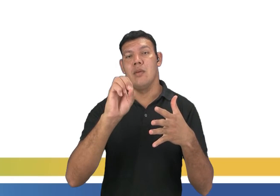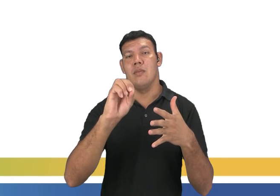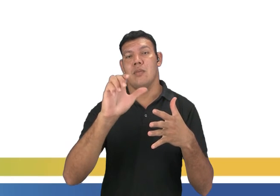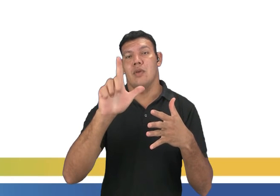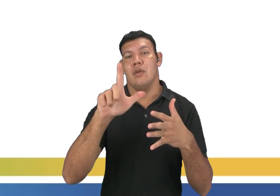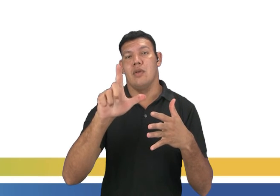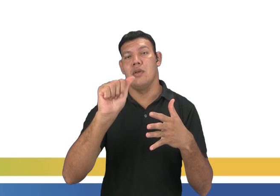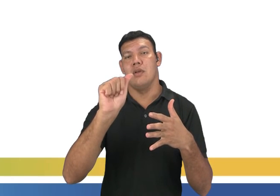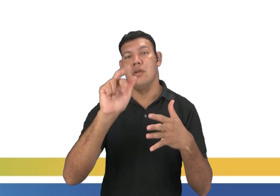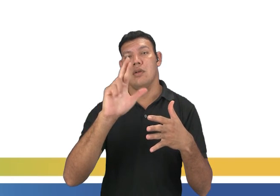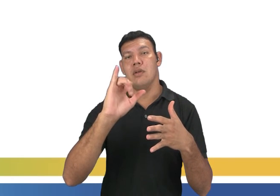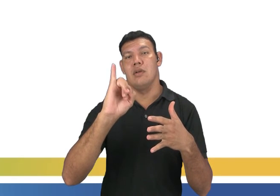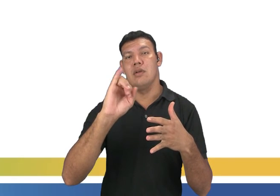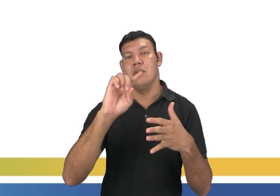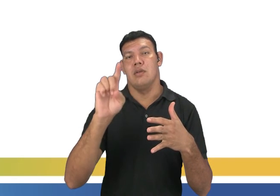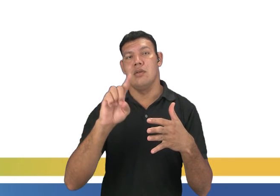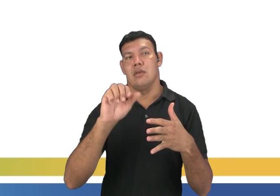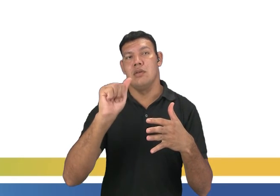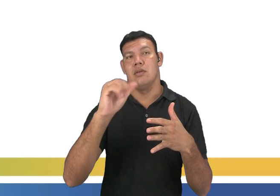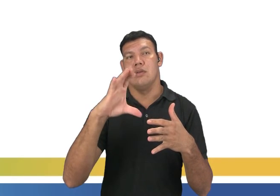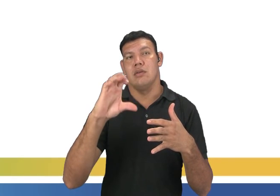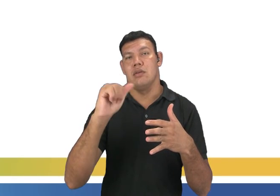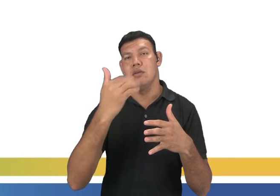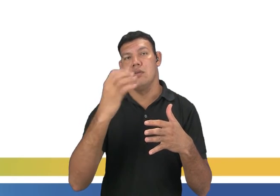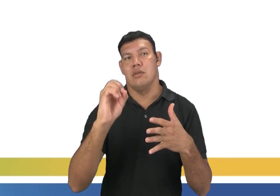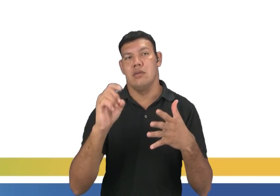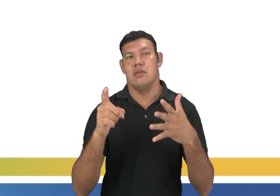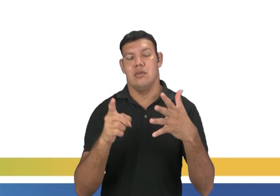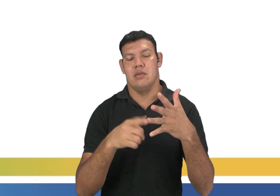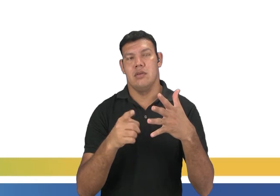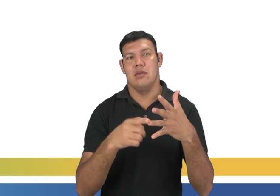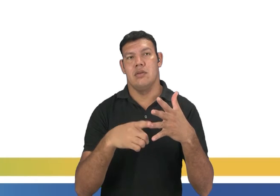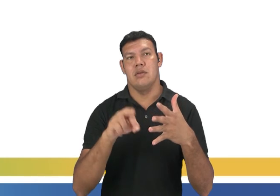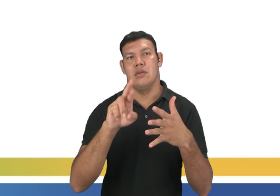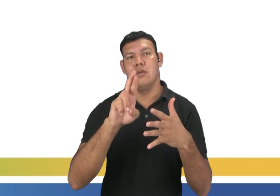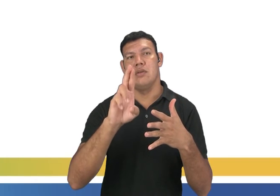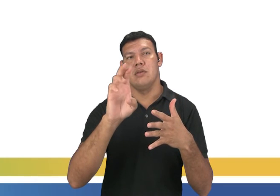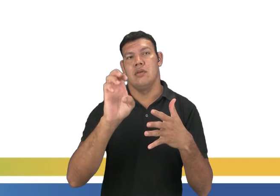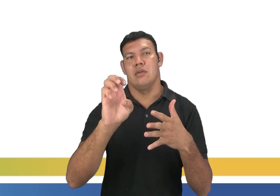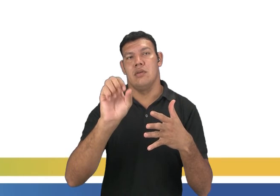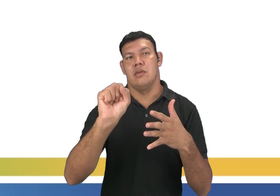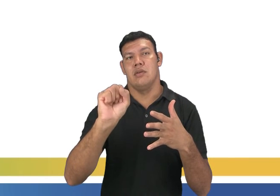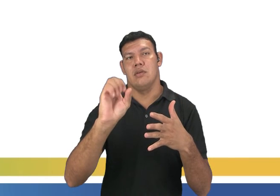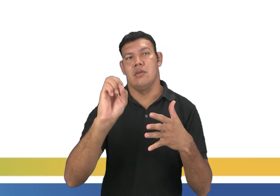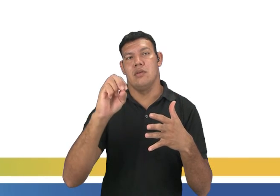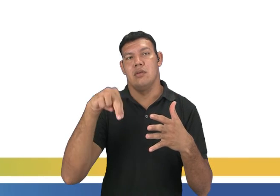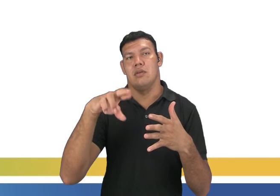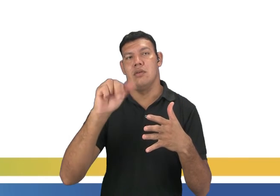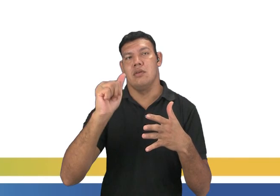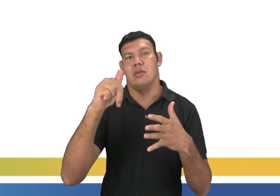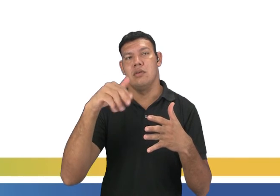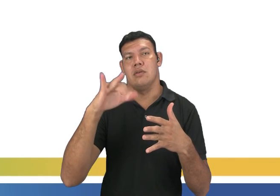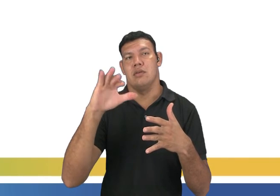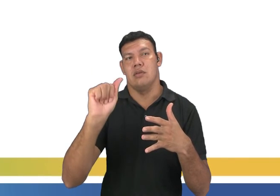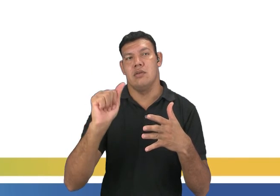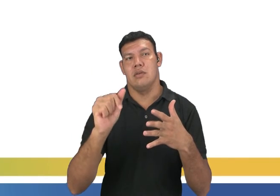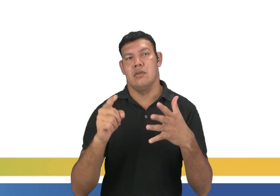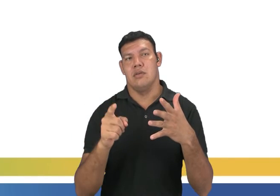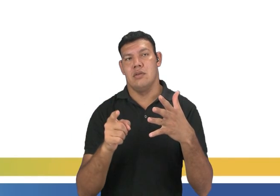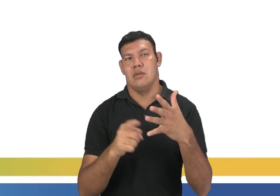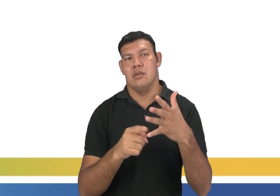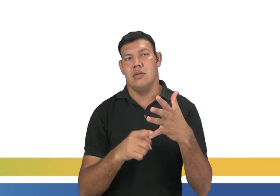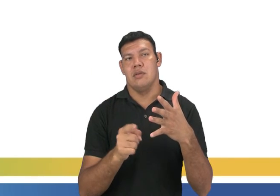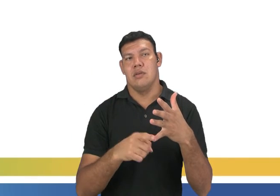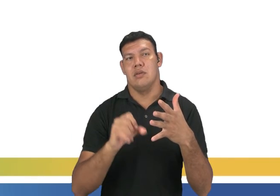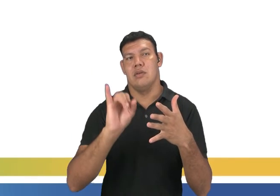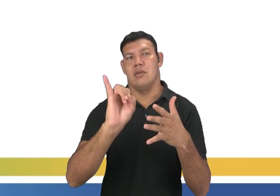onda. As ondas produzem também ressonância, interferência e, por último, um efeito chamado efeito Doppler.